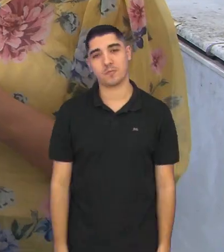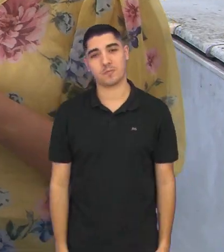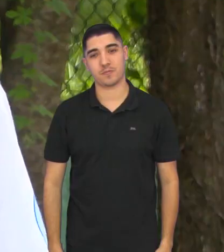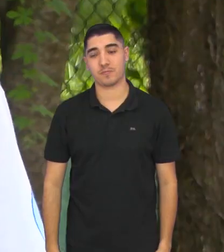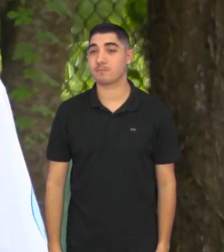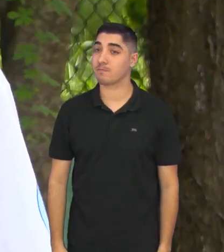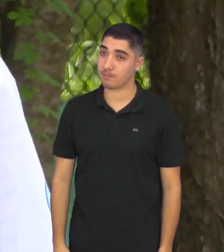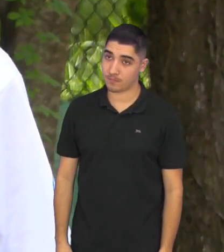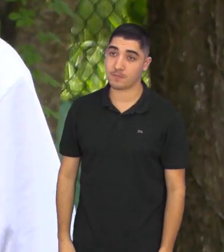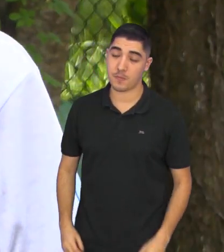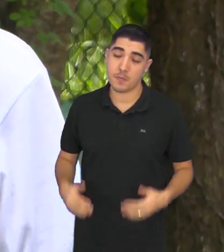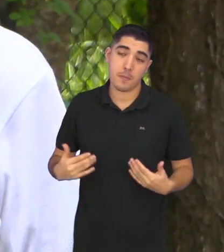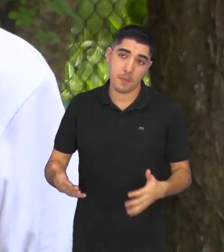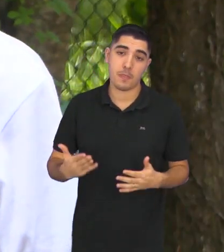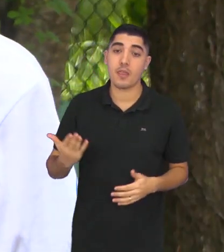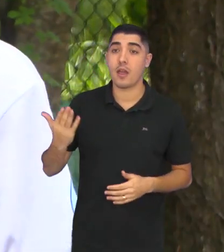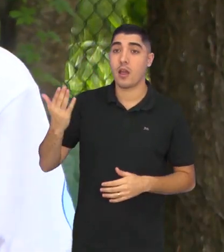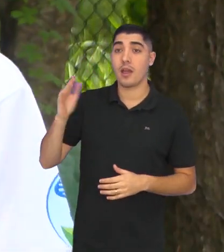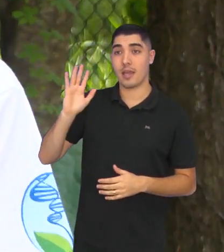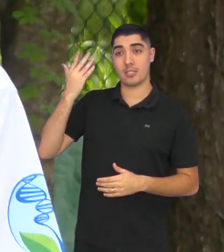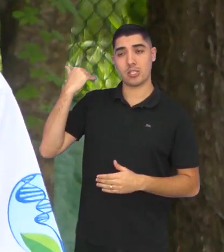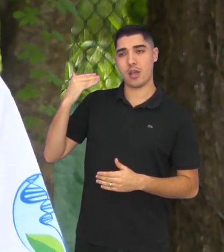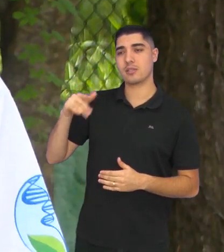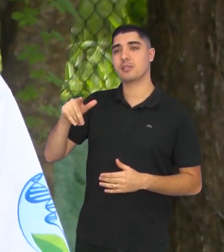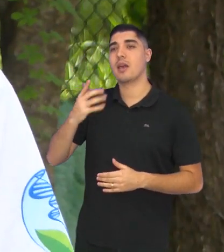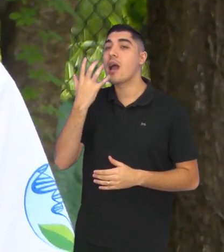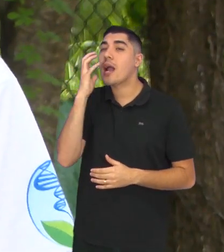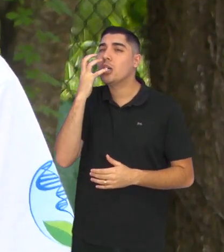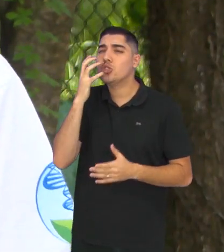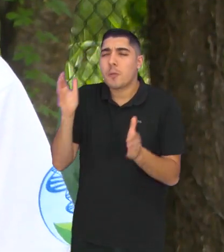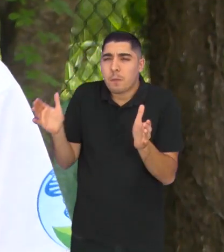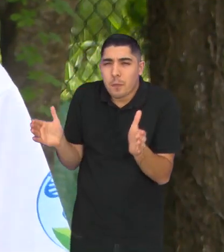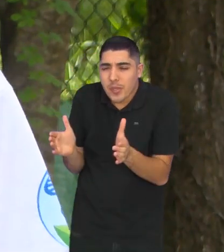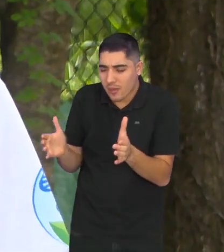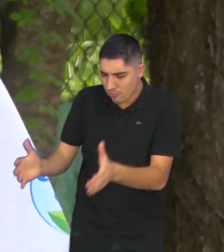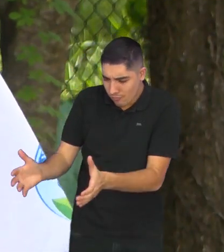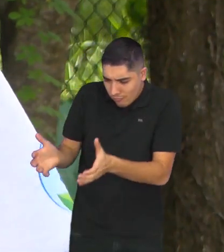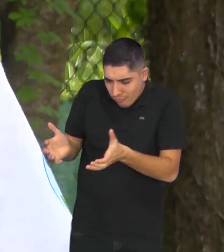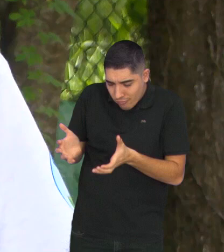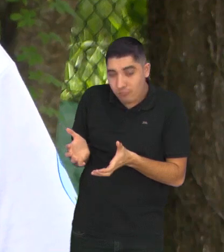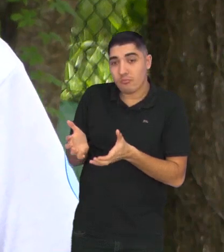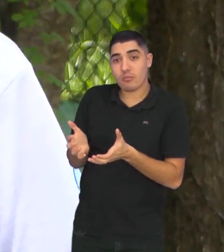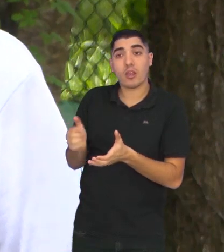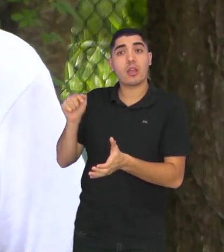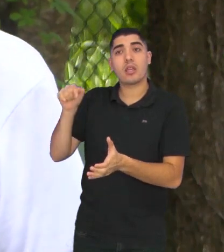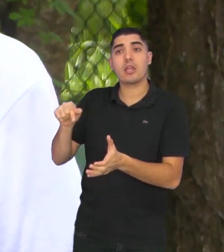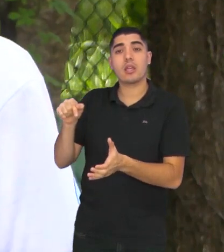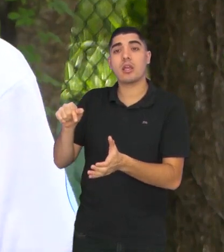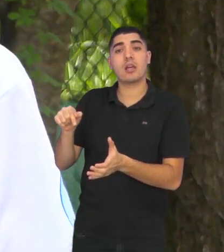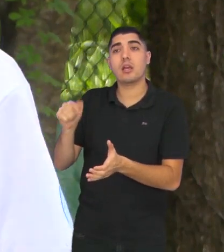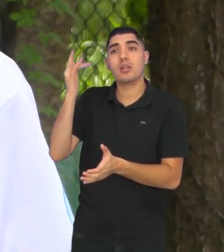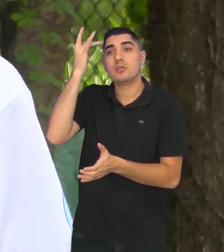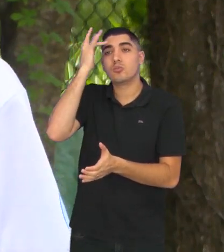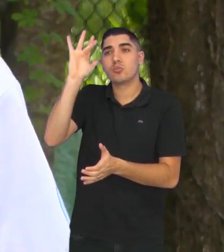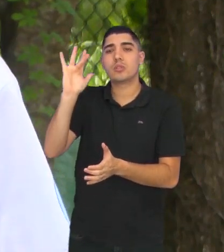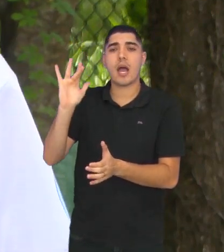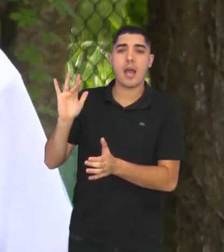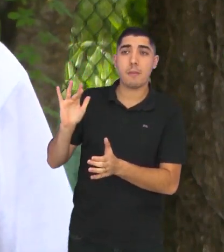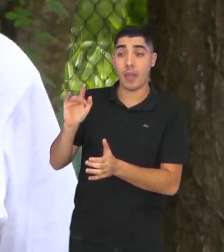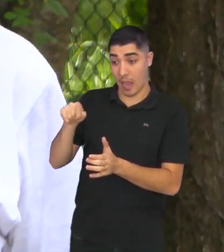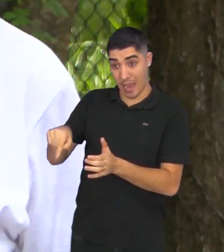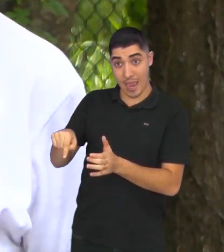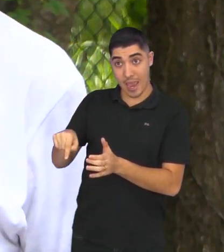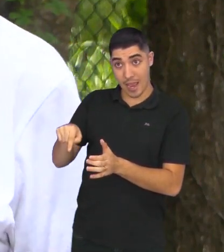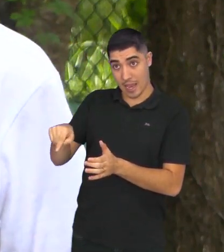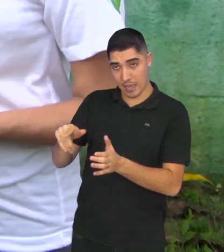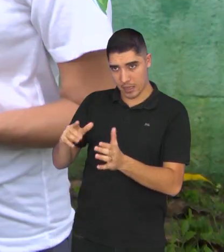inusitada. Ela pegou o cachorro pequenininho, o filhote, e não sabia diferenciar. Conforme